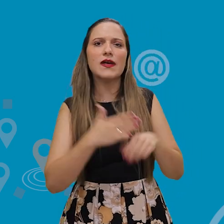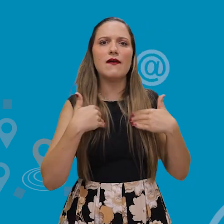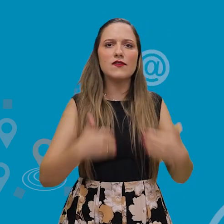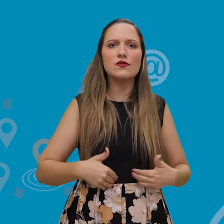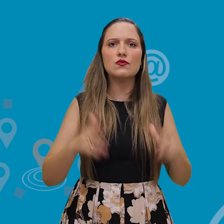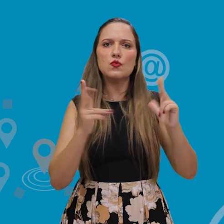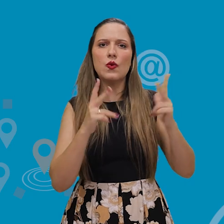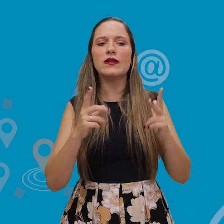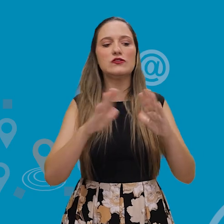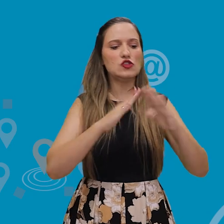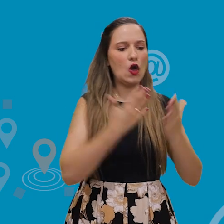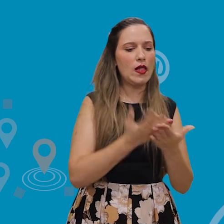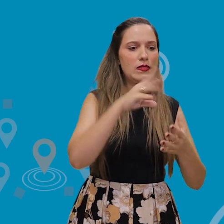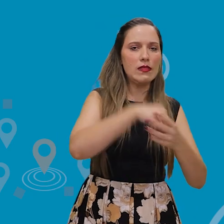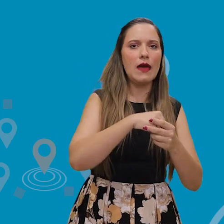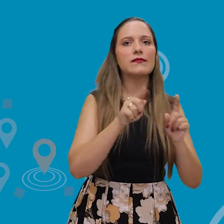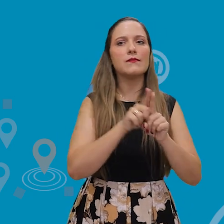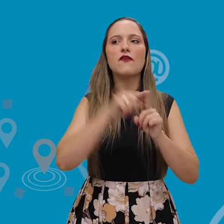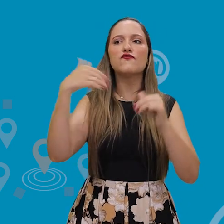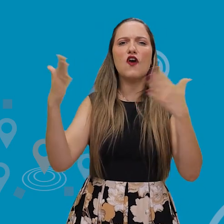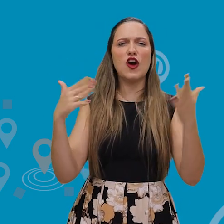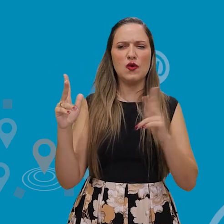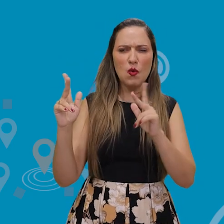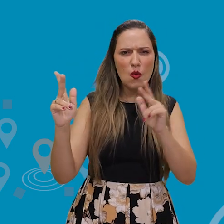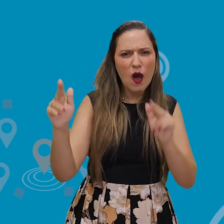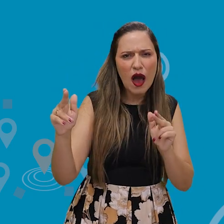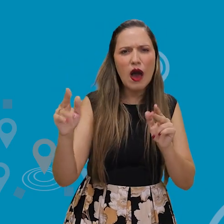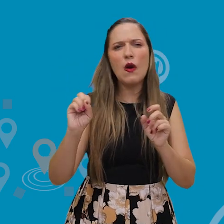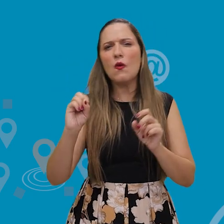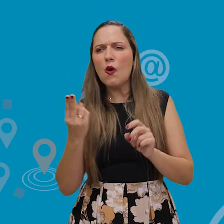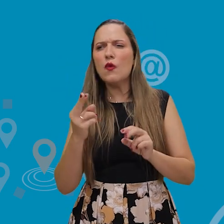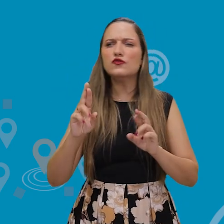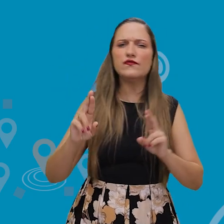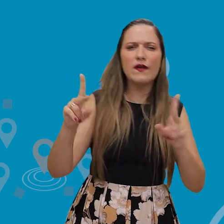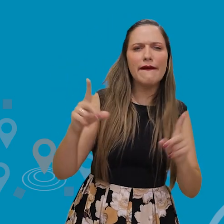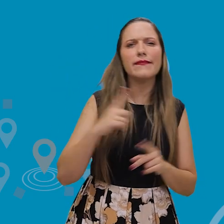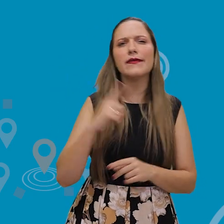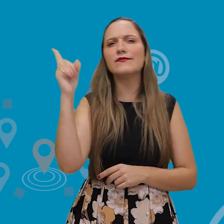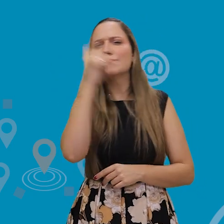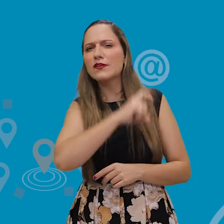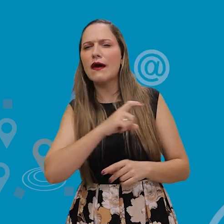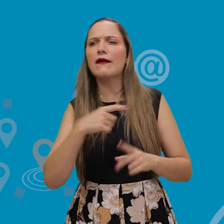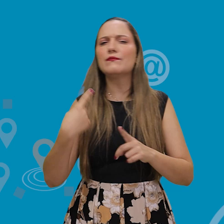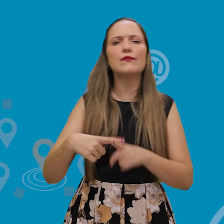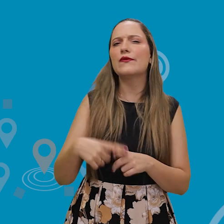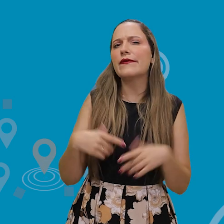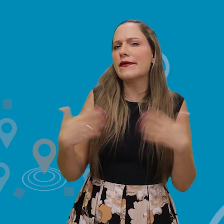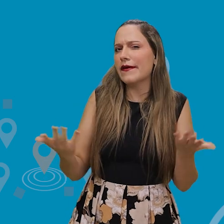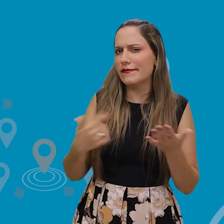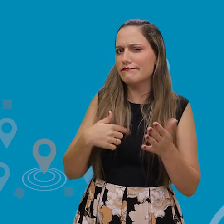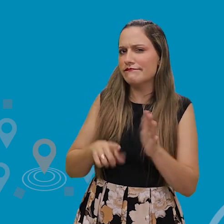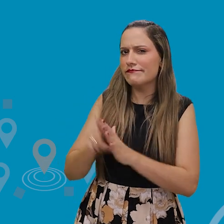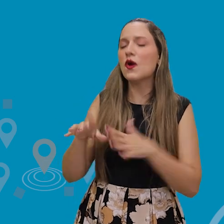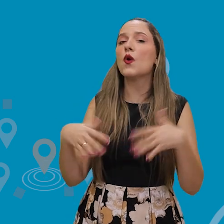práticas de aventura fora da escola, por exemplo? Bom, e se não, tem dificuldades? É diferente? Em que tem